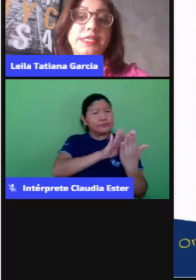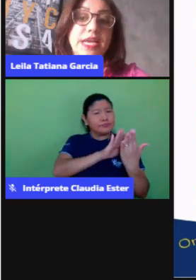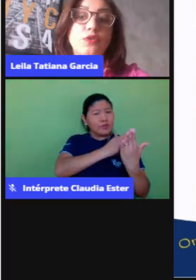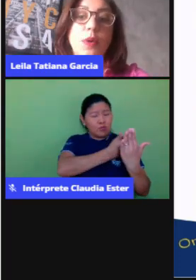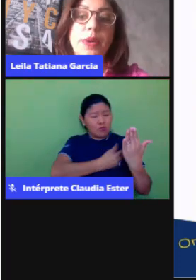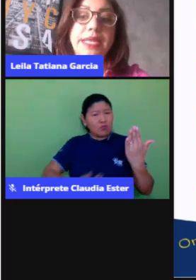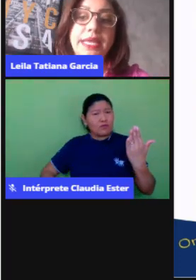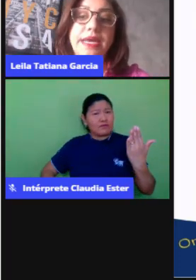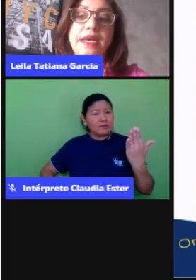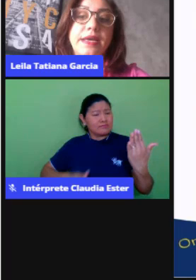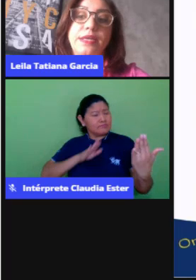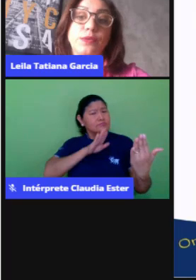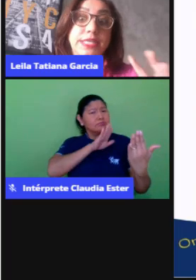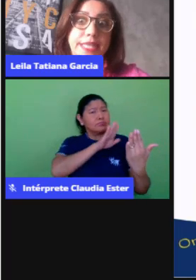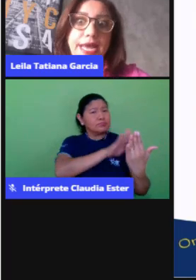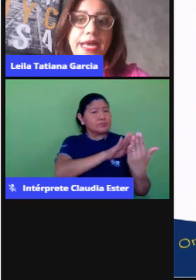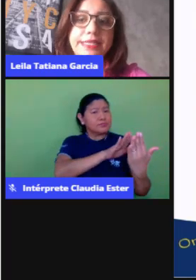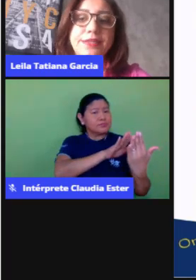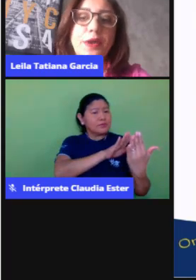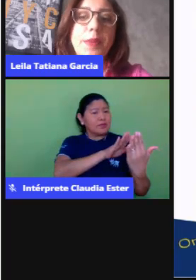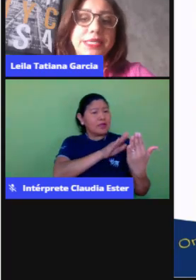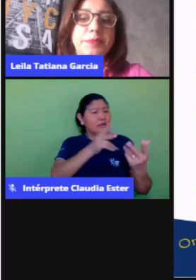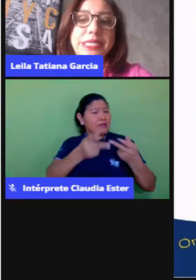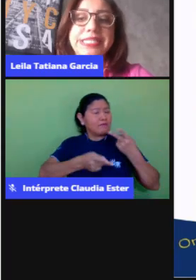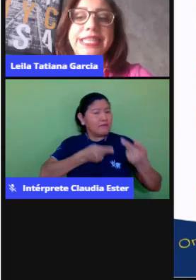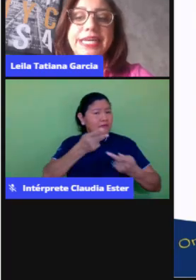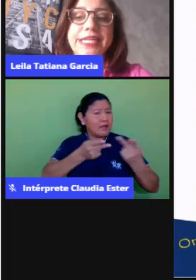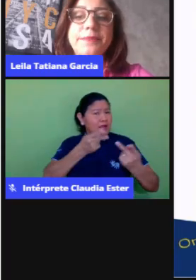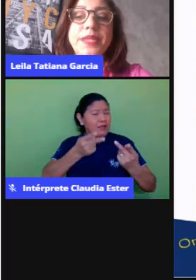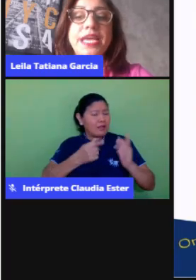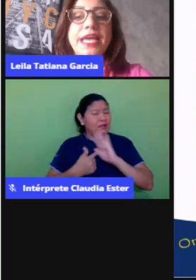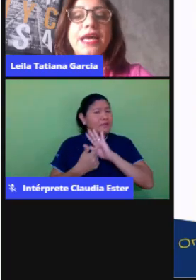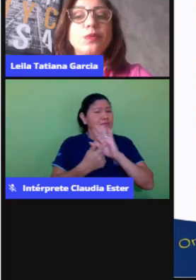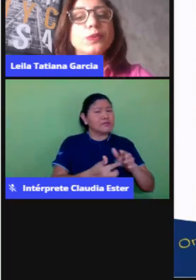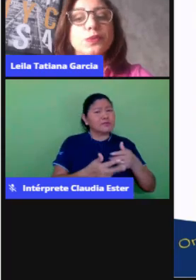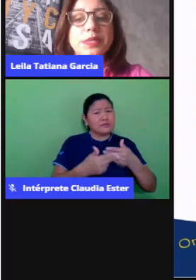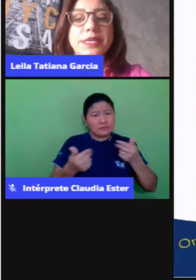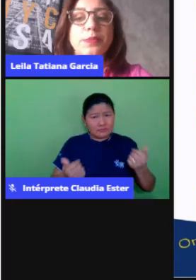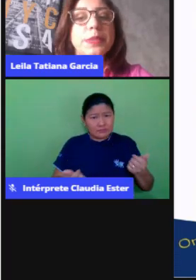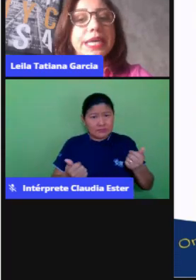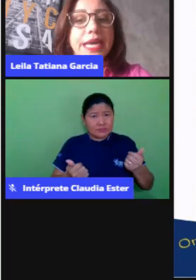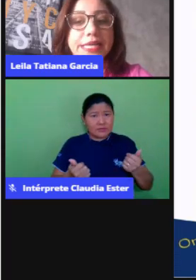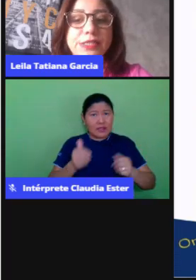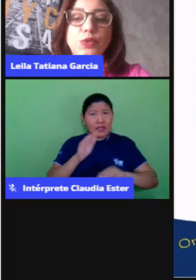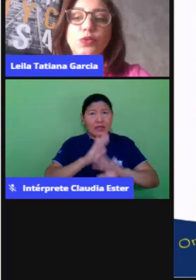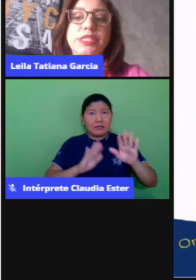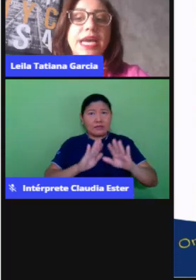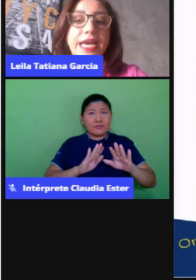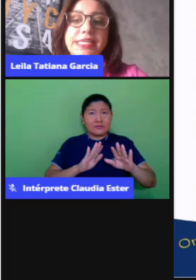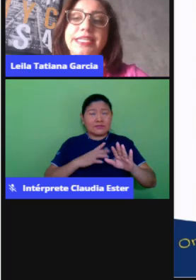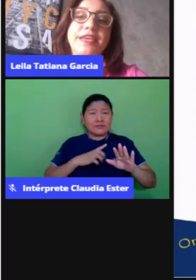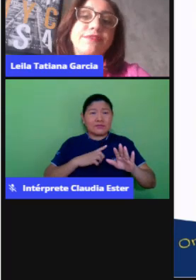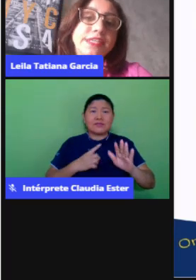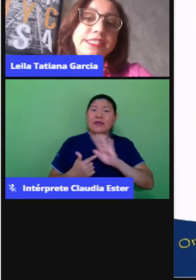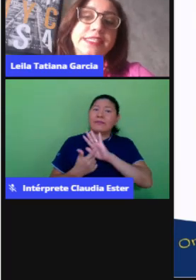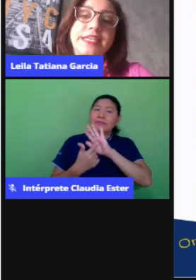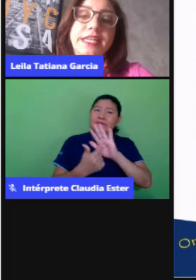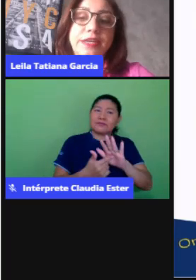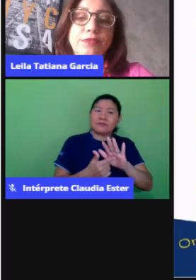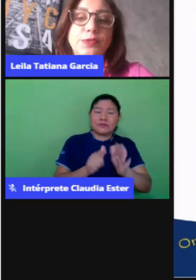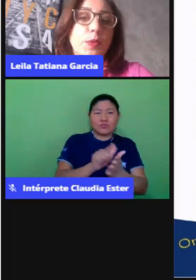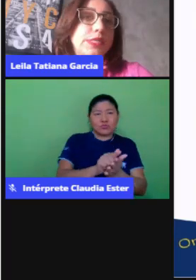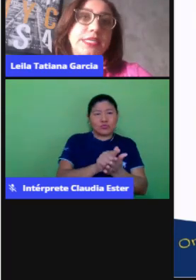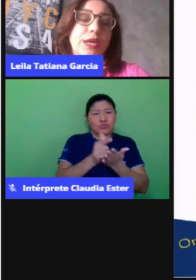queriam se expressar de uma maneira inusitada, jamais apresentada, e ela costuma ser publicada em jornais, em